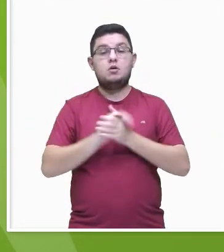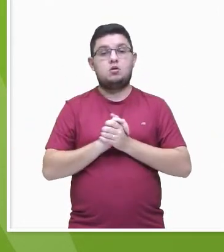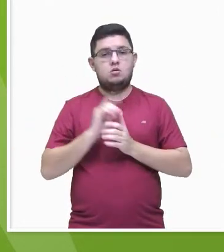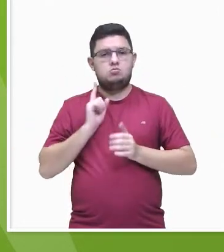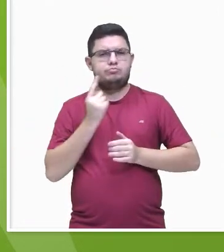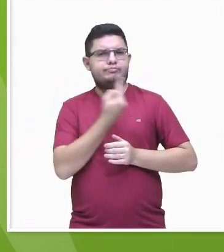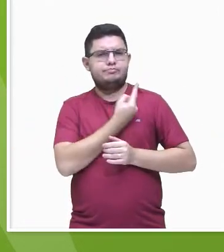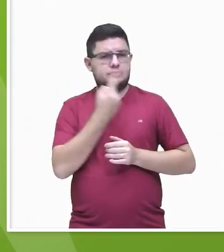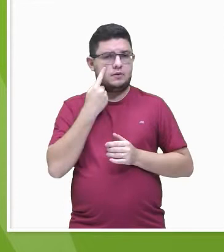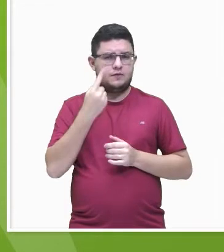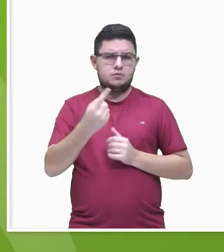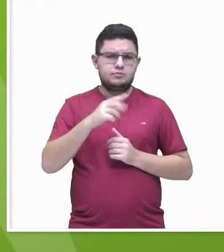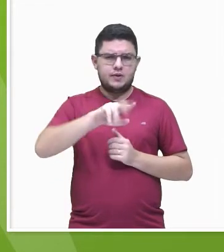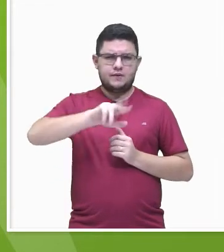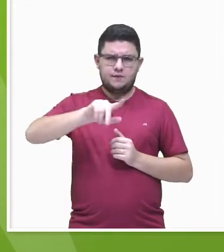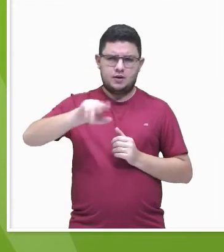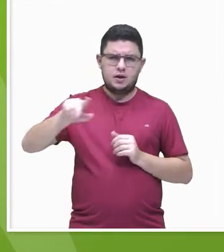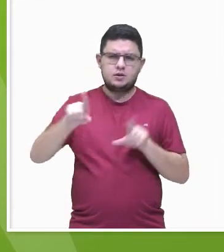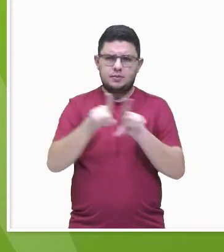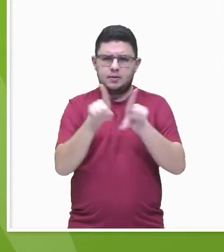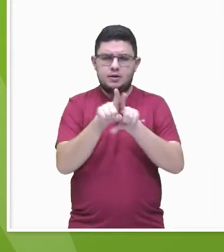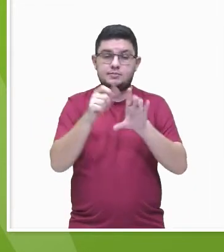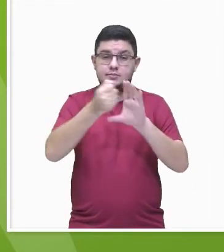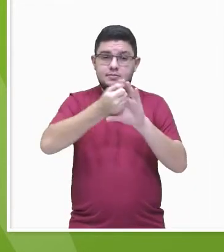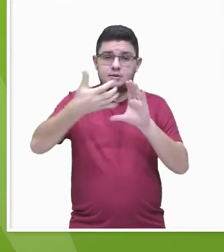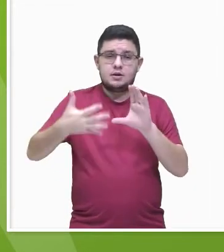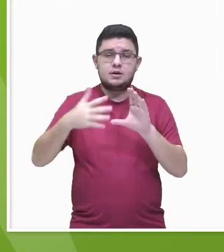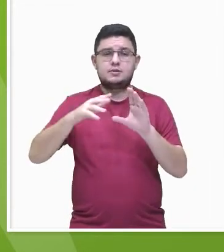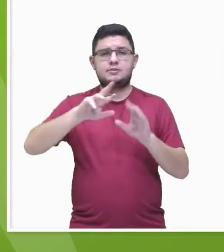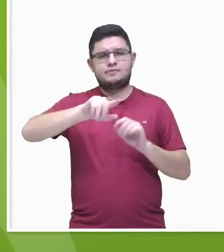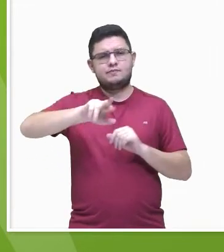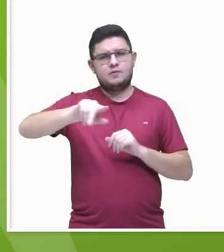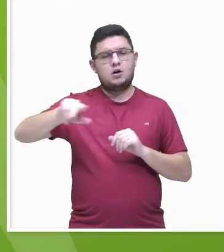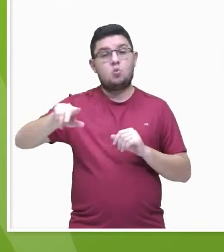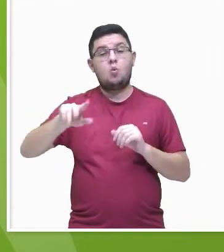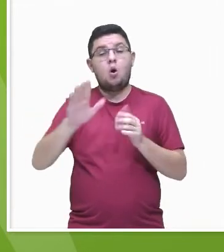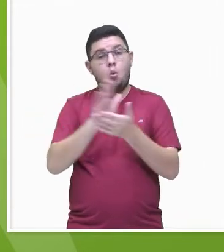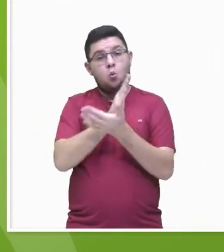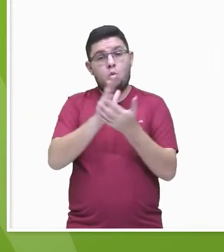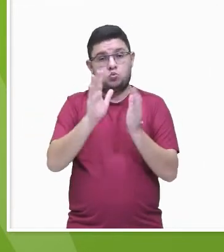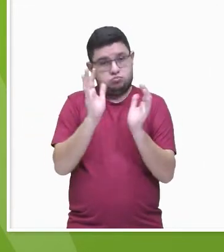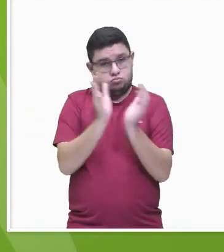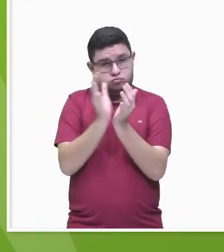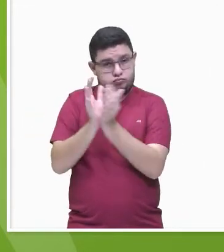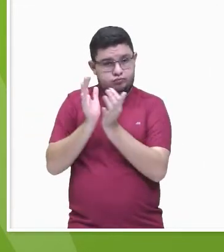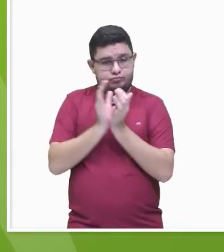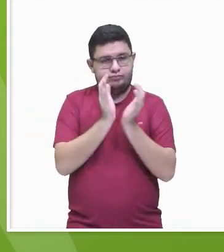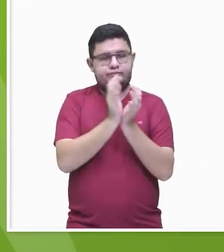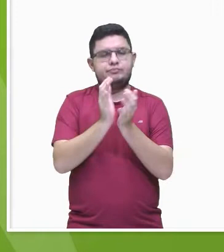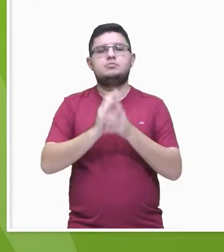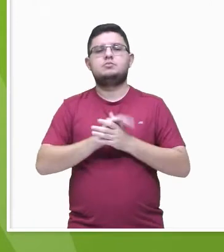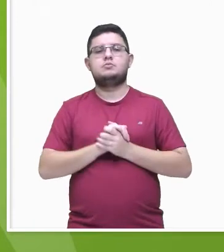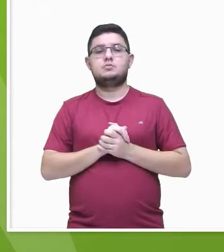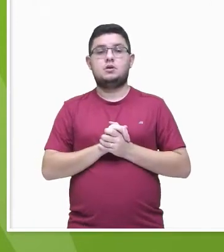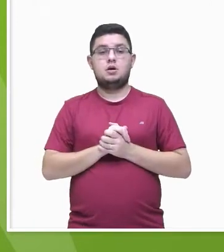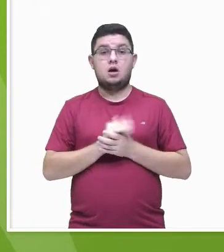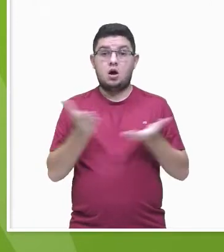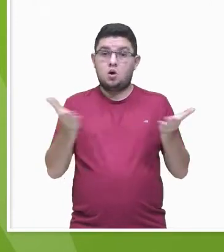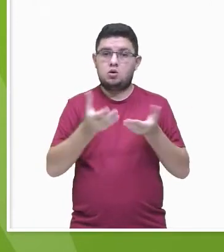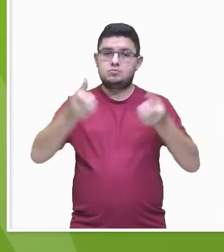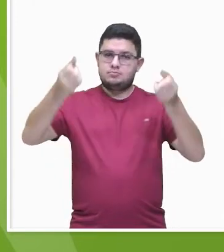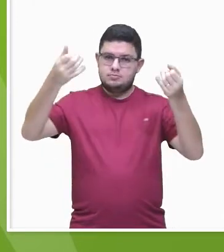bem diferentes ali sobre alguns grupos de animais invertebrados. E a gente vai continuar a falar sobre esses